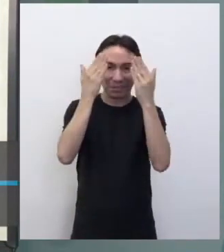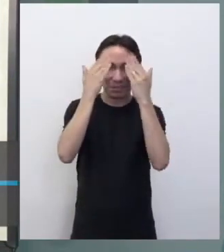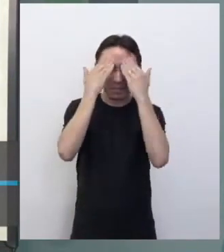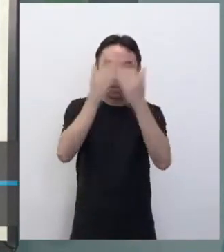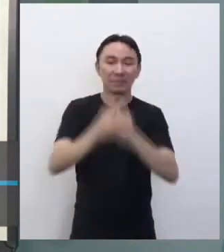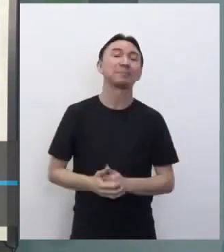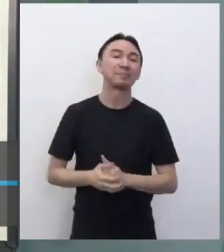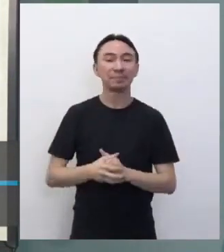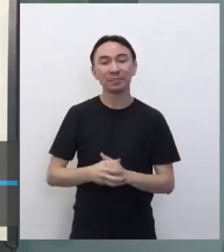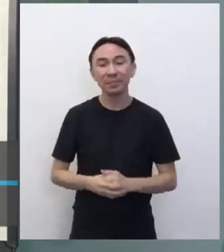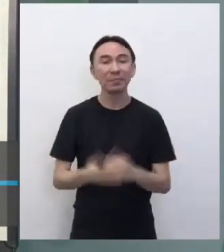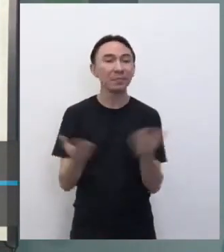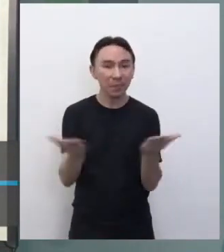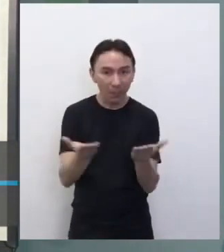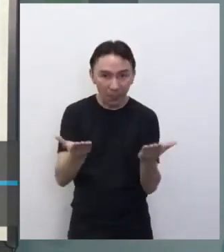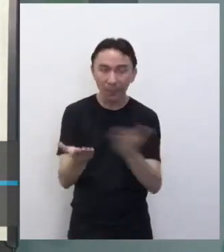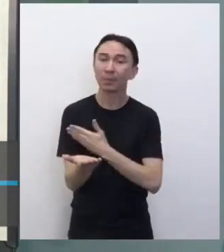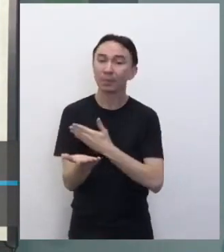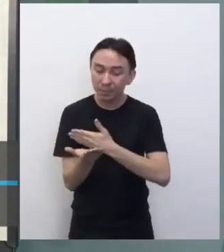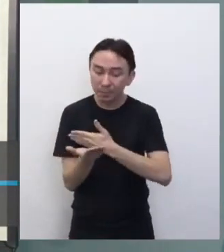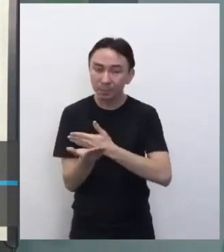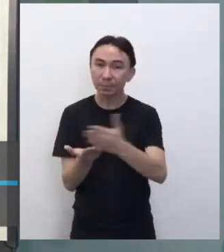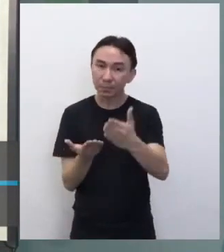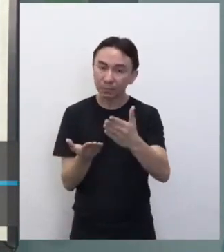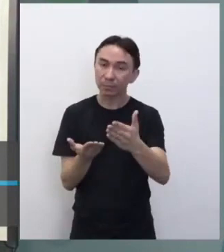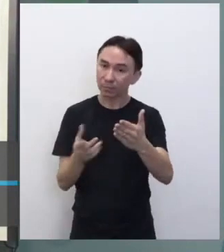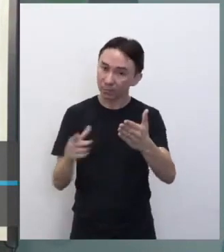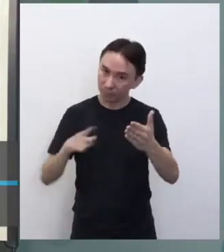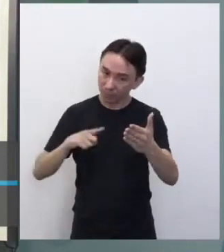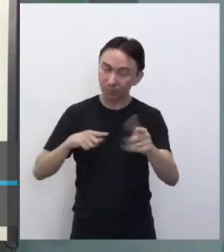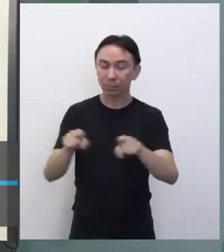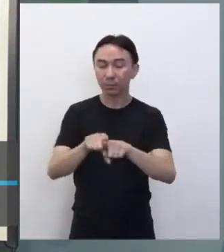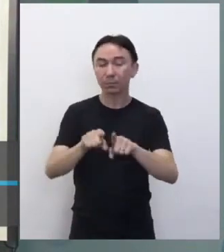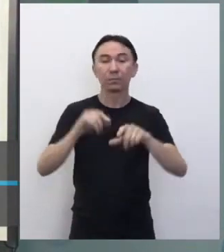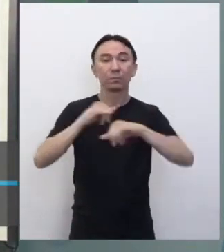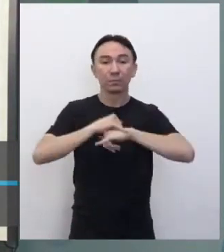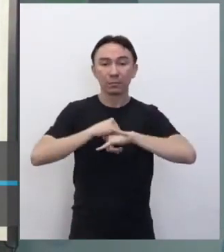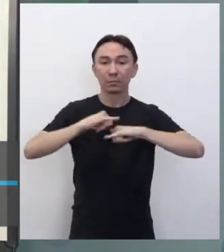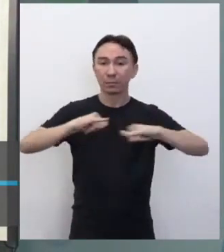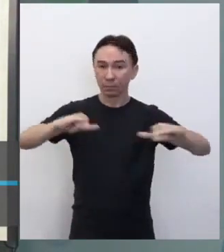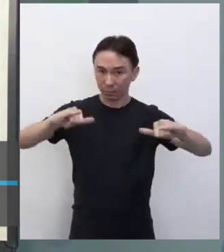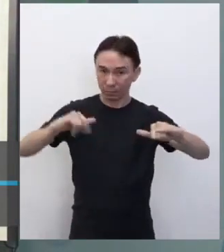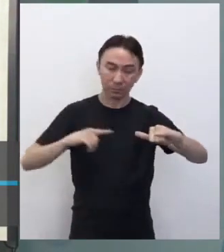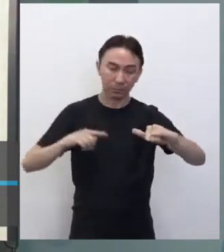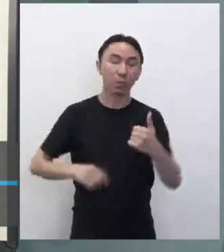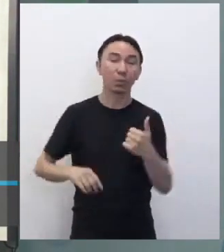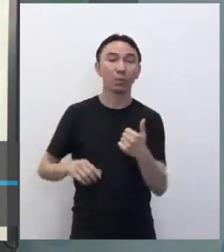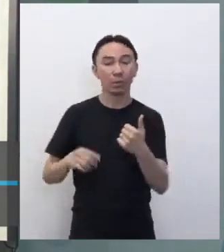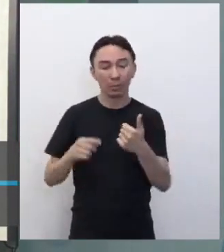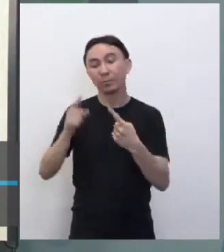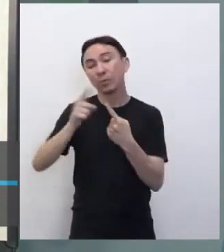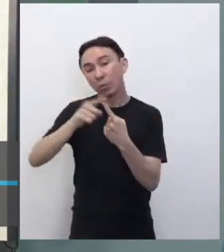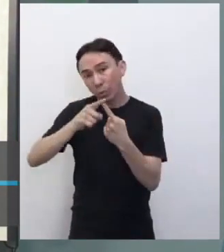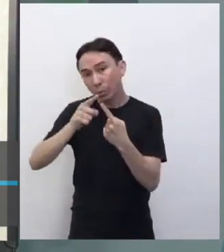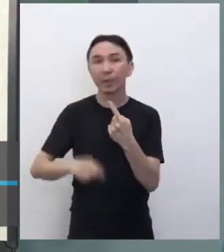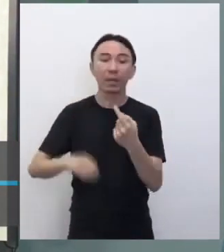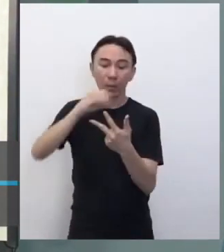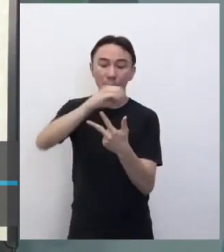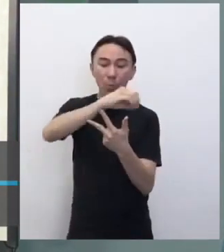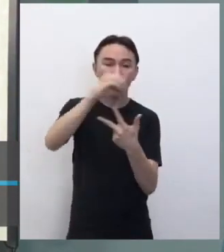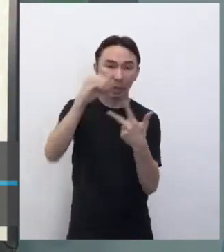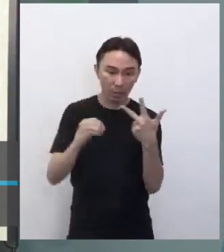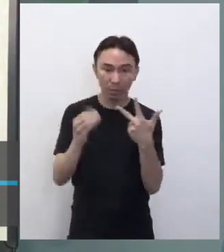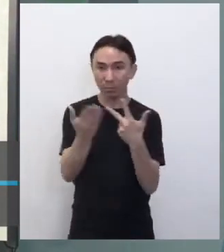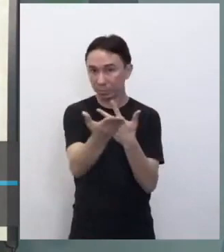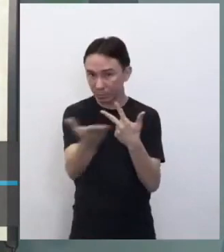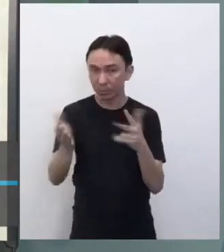Vou começar a aula hoje também dando uns recadinhos sobre o Enem, né? Então, vocês estão aí na terceira série